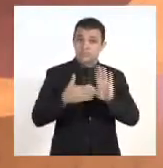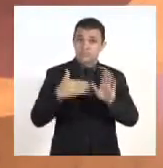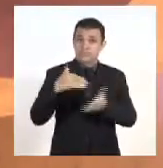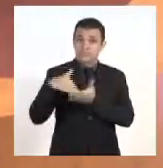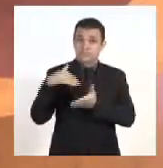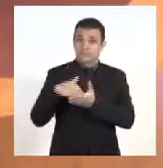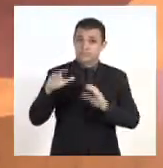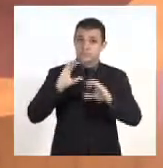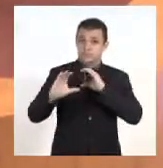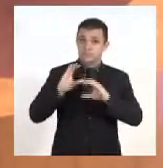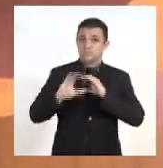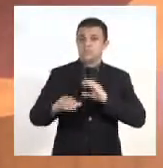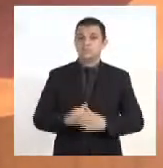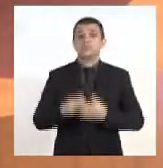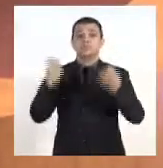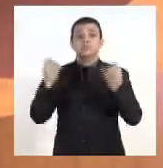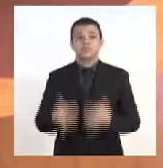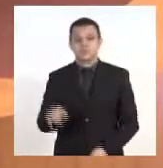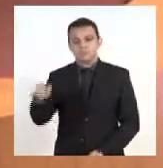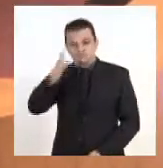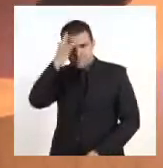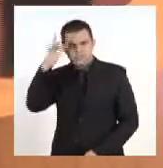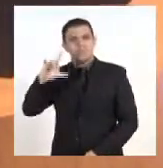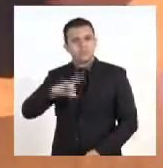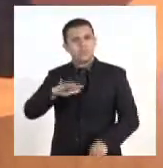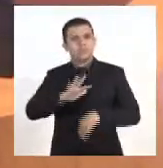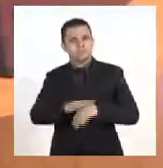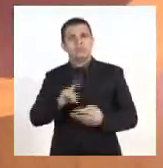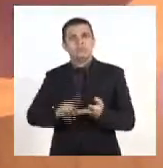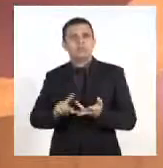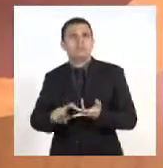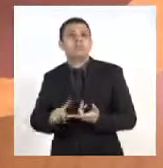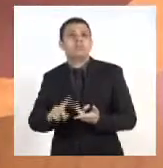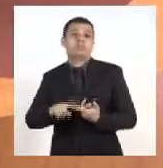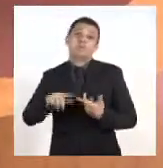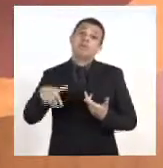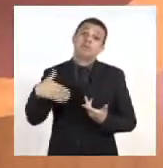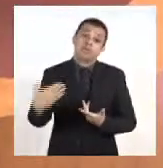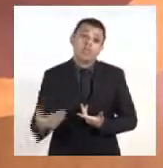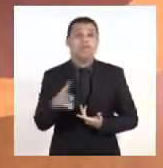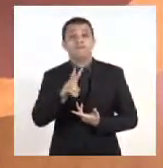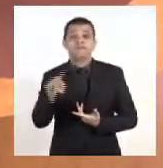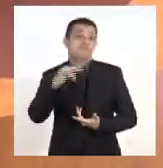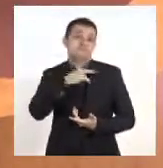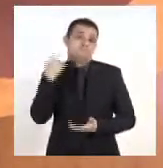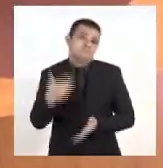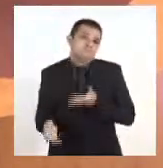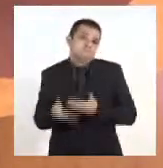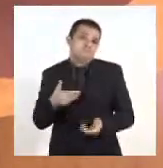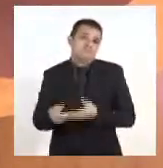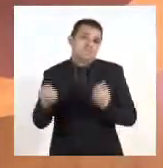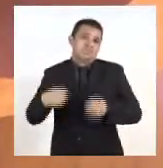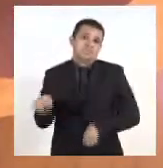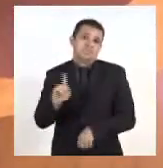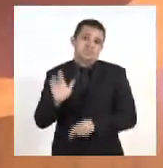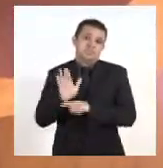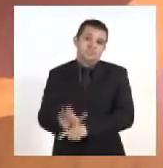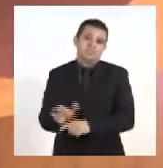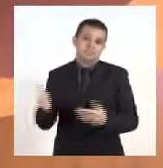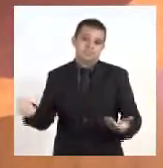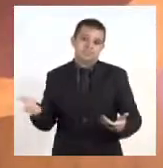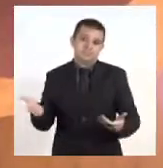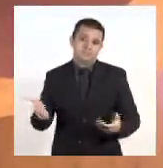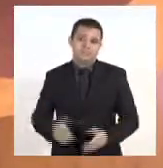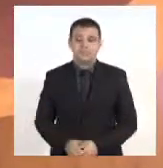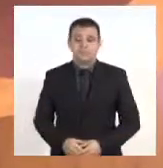tal pessoa já tinha isso, isso, isso. Portanto, é a mesma coisa de dizer, ela já ia morrer mesmo, não precisa de mais nada.